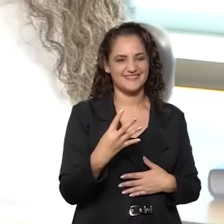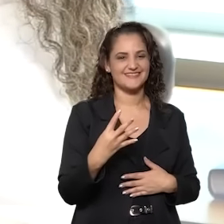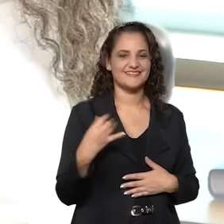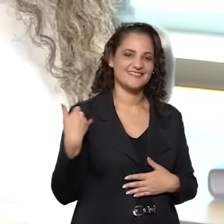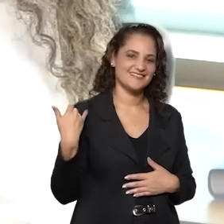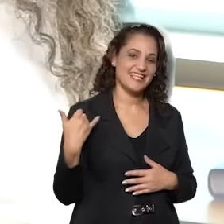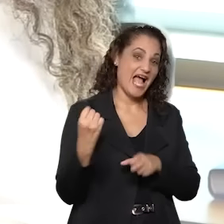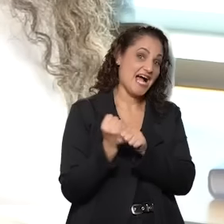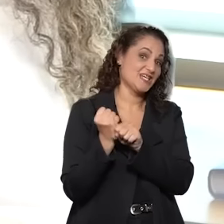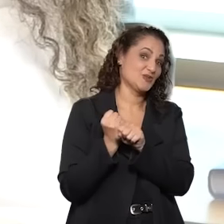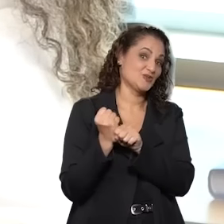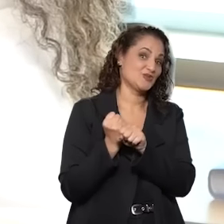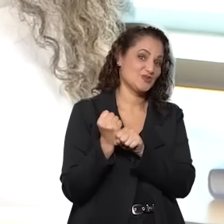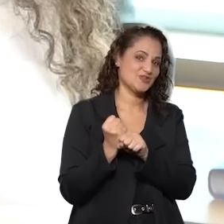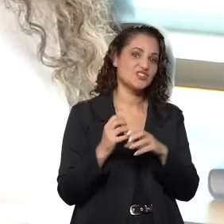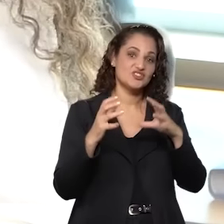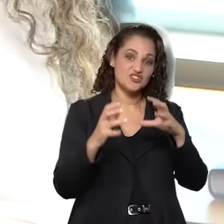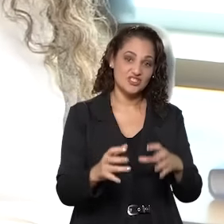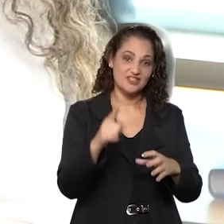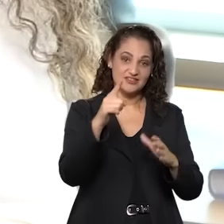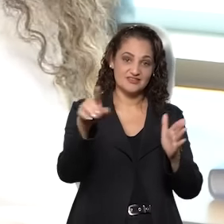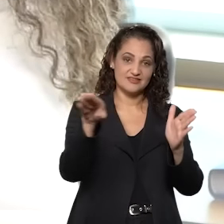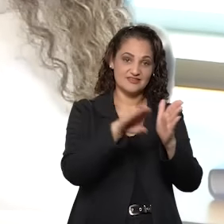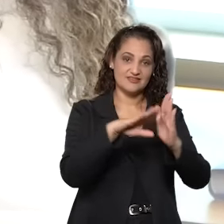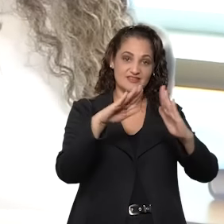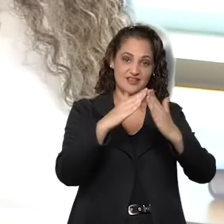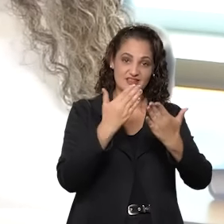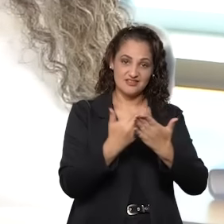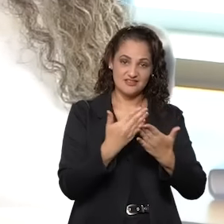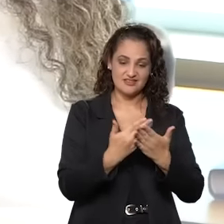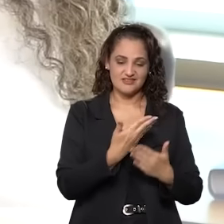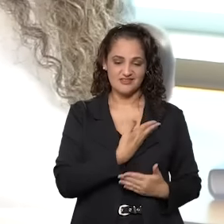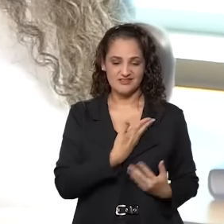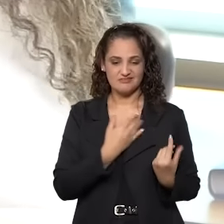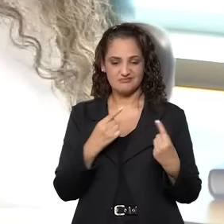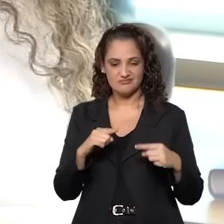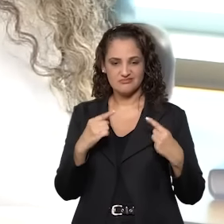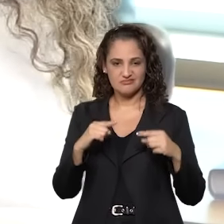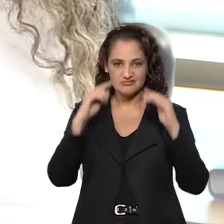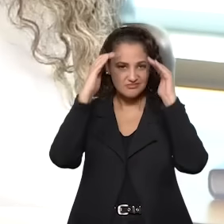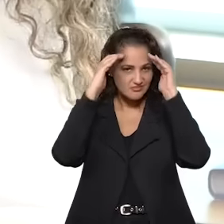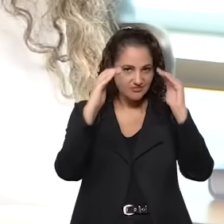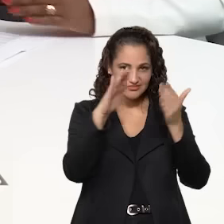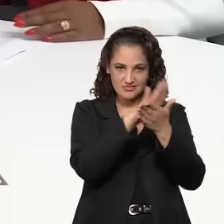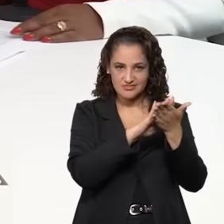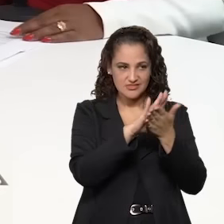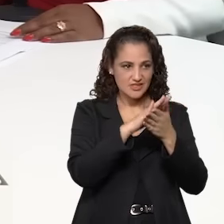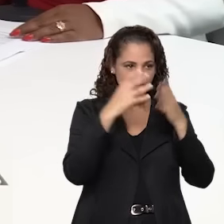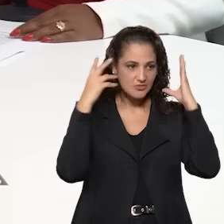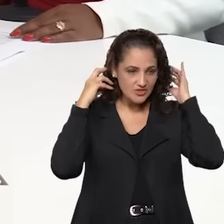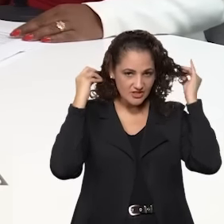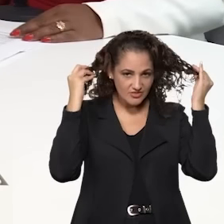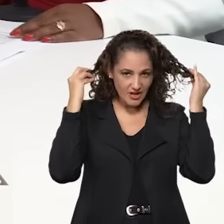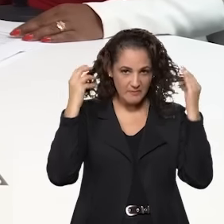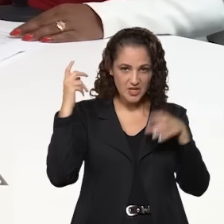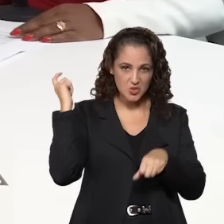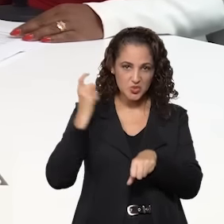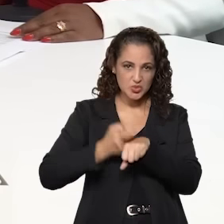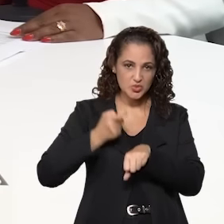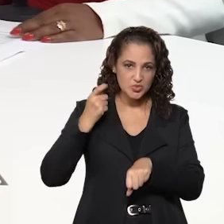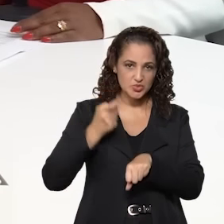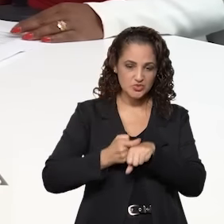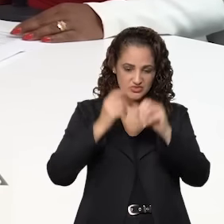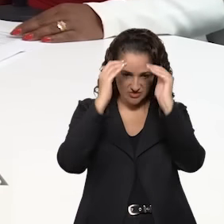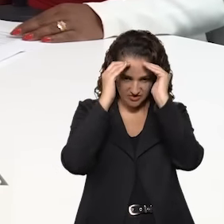e os seus colegas de escola não te respeitarem pelo seu cabelo Sec crespo não te respeitarem pela cor da sua pele né ou como eu disse né assim